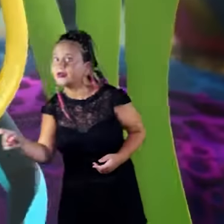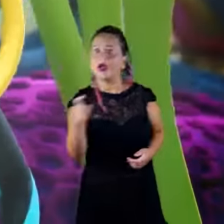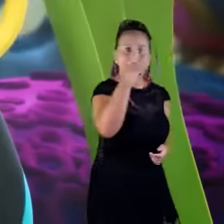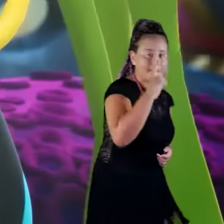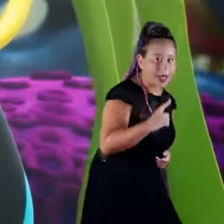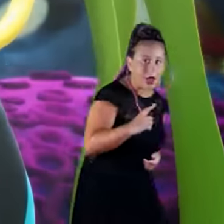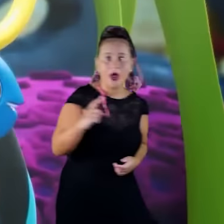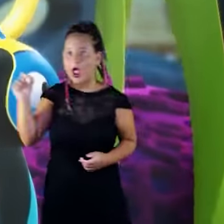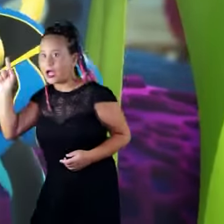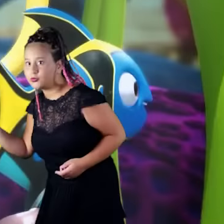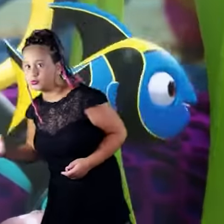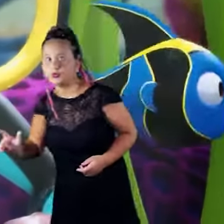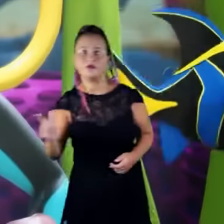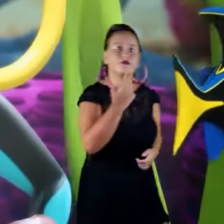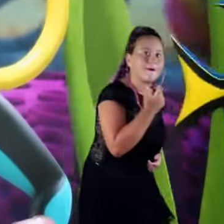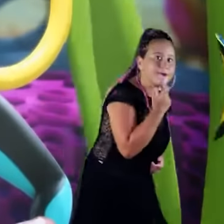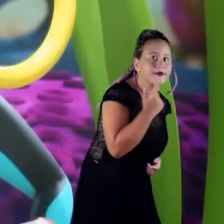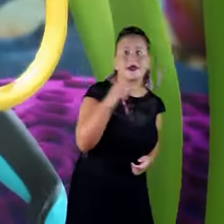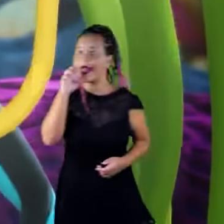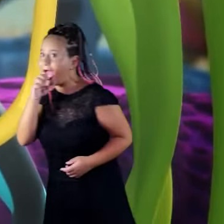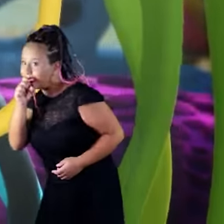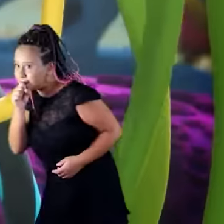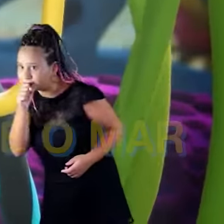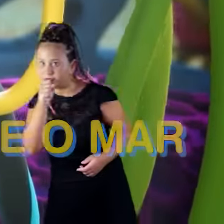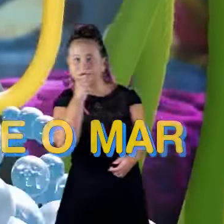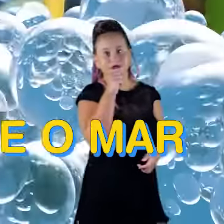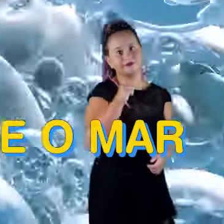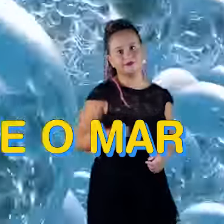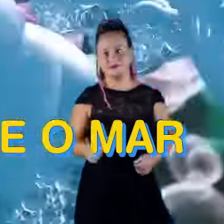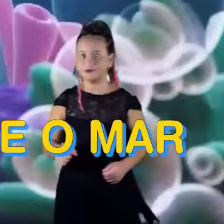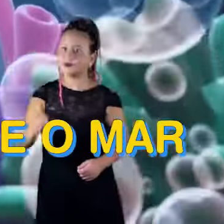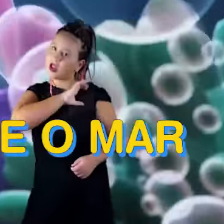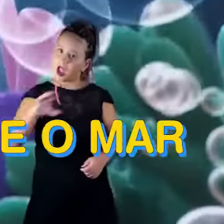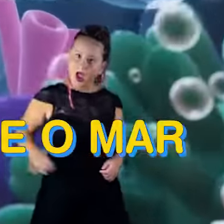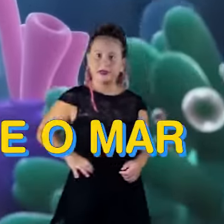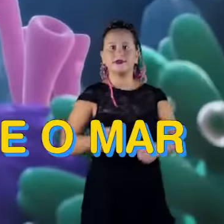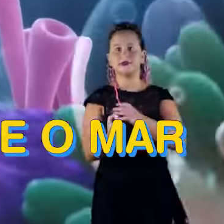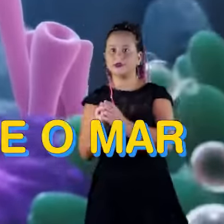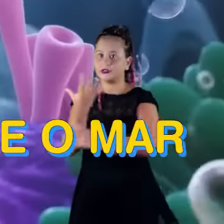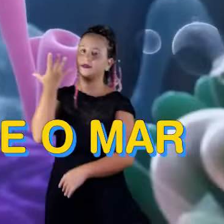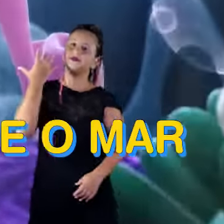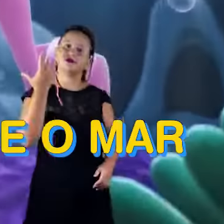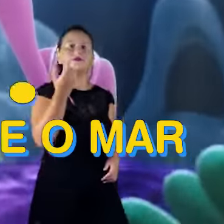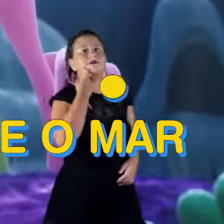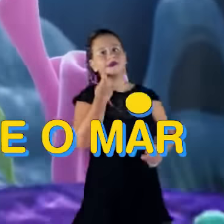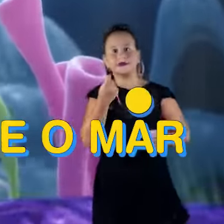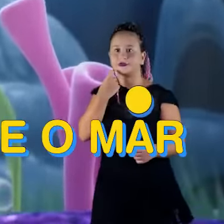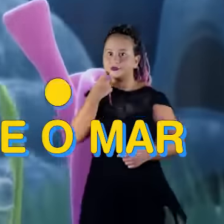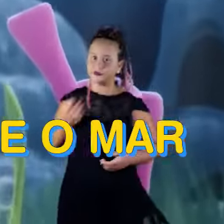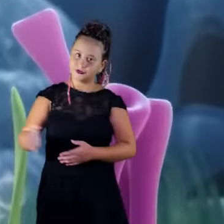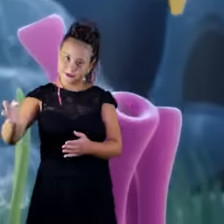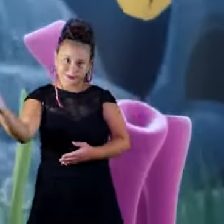azul, vermelho e alaranjado. Cristo fez os peixes para o rio e o